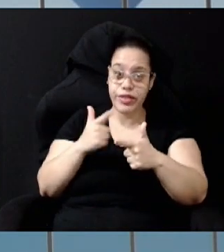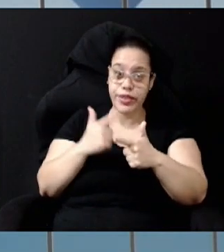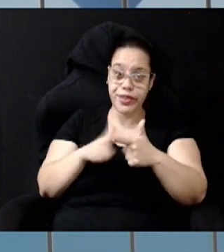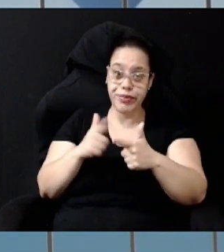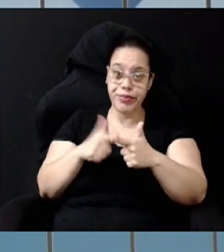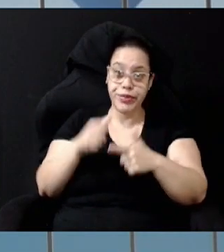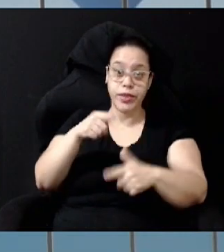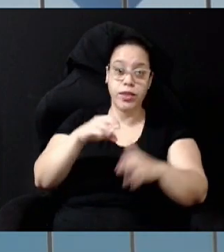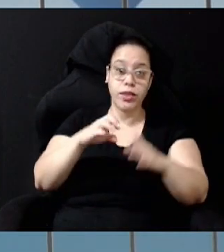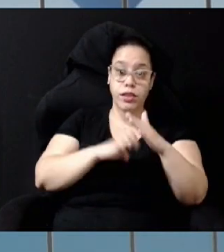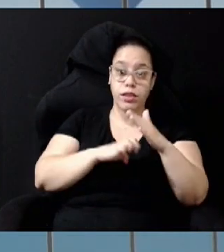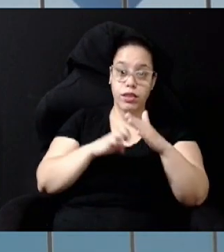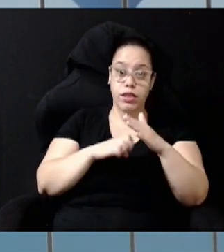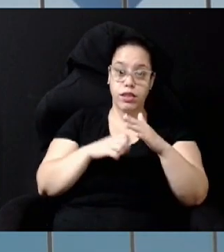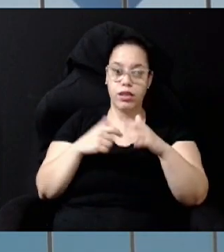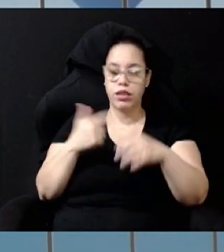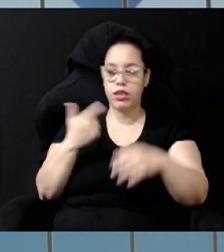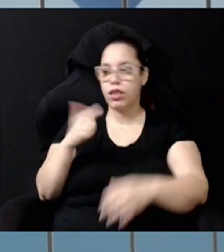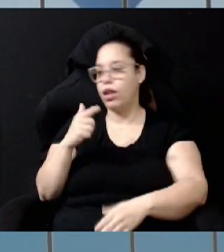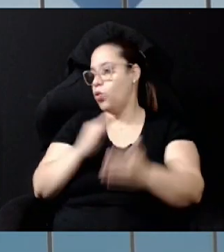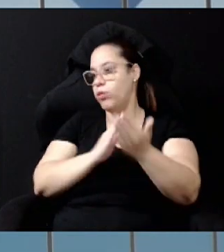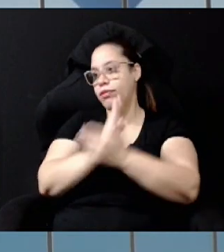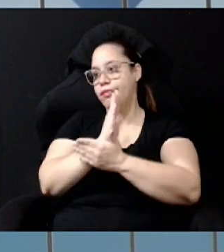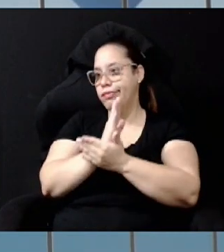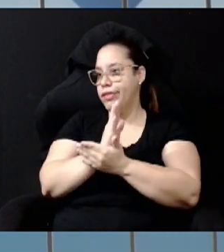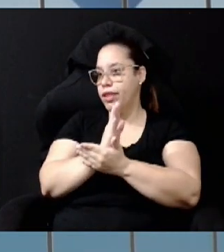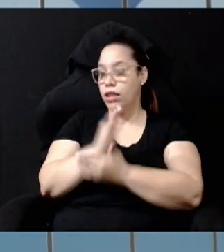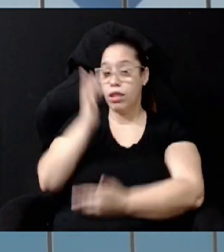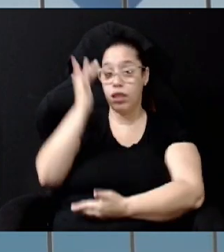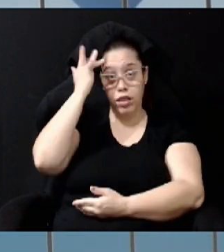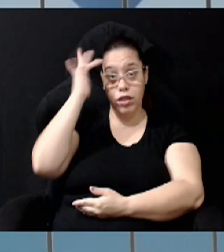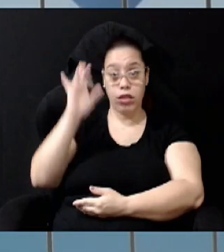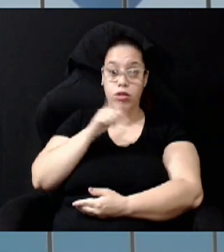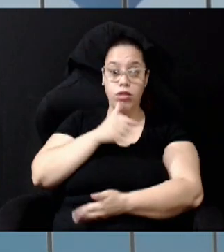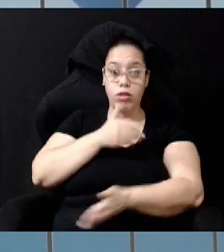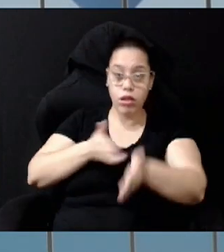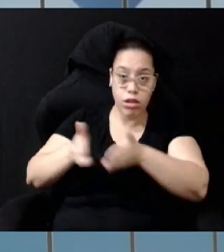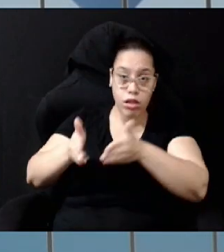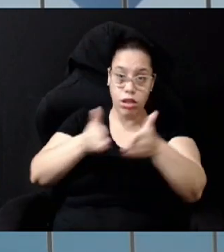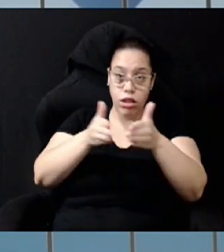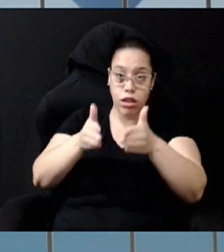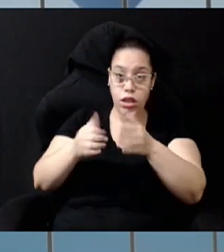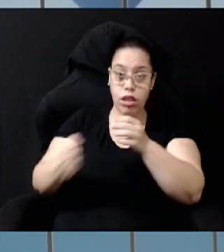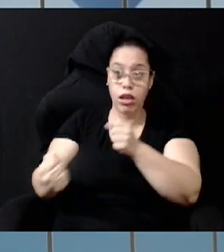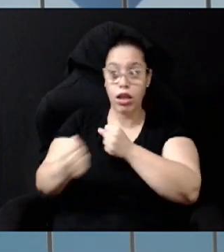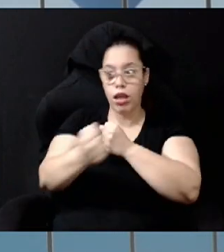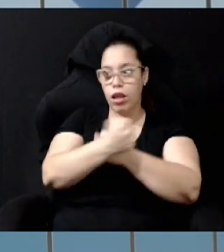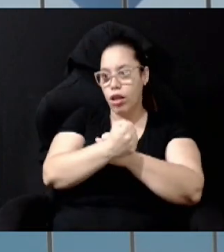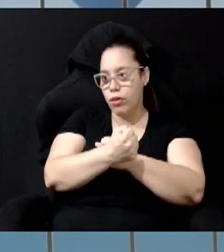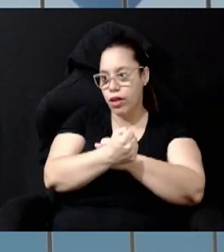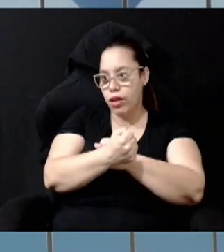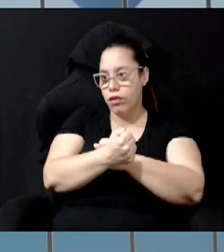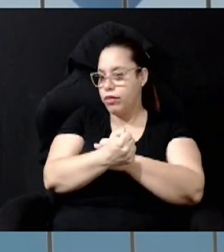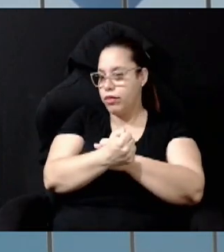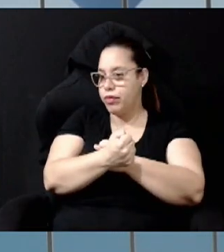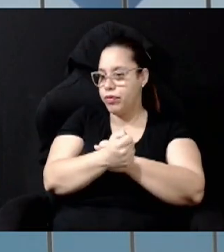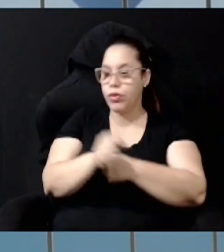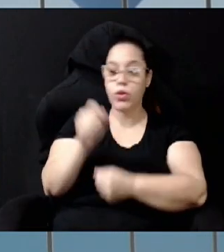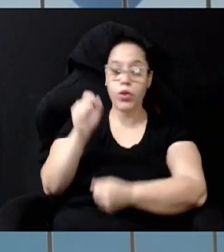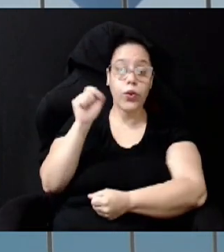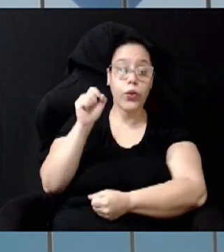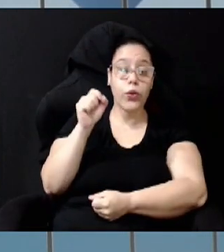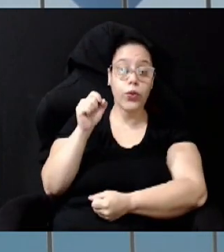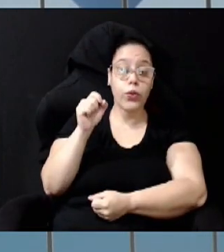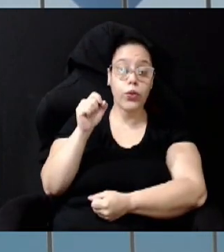não passou por nenhuma aprovação. E daí você não sabe onde tem nascente, a área ser preservada, o que, né, deve ser. E as pessoas, no